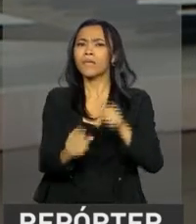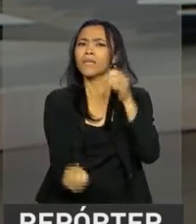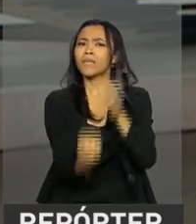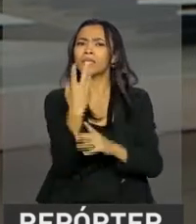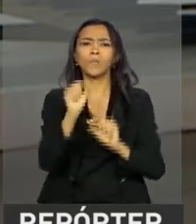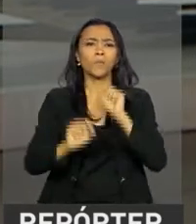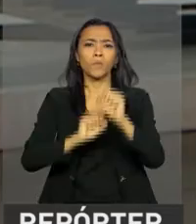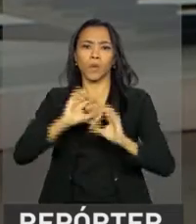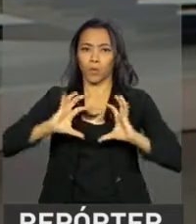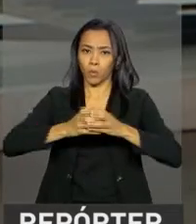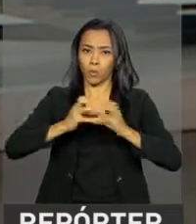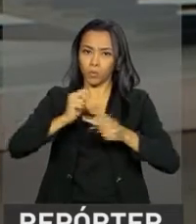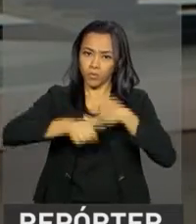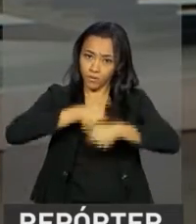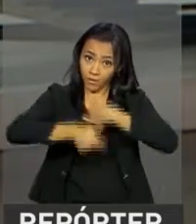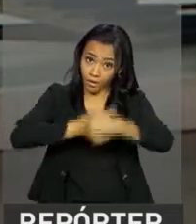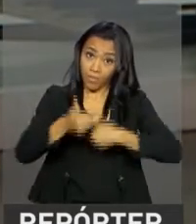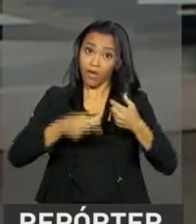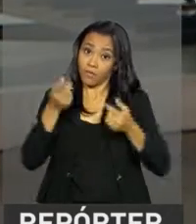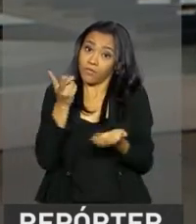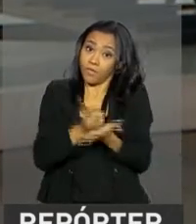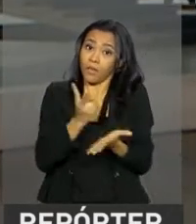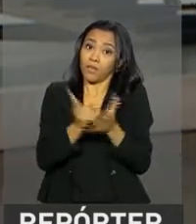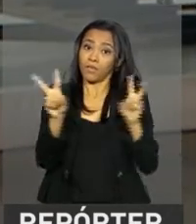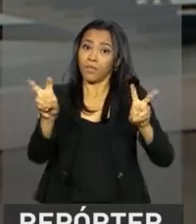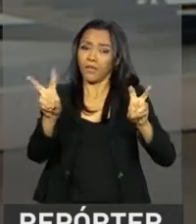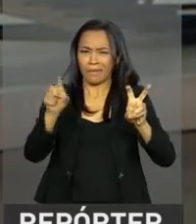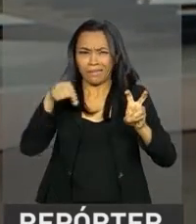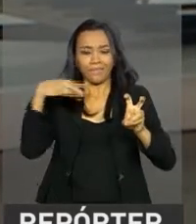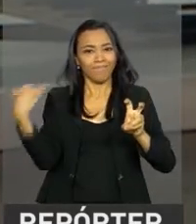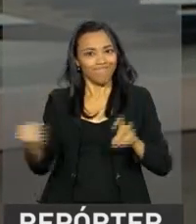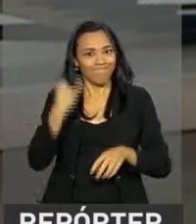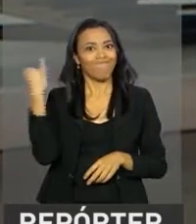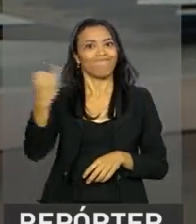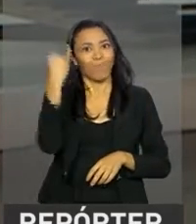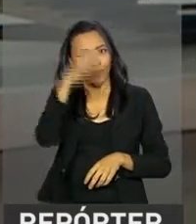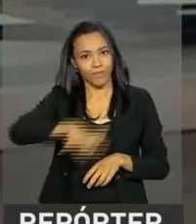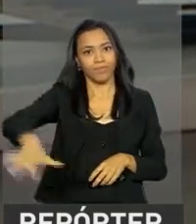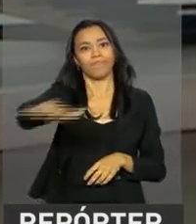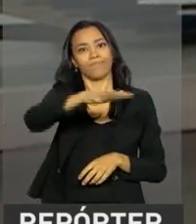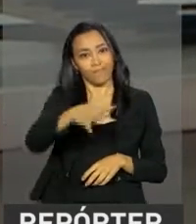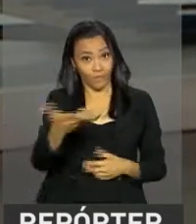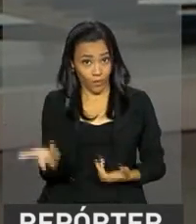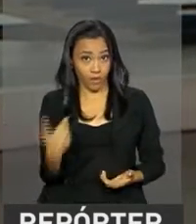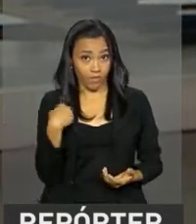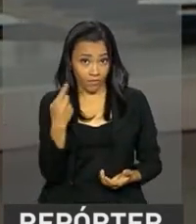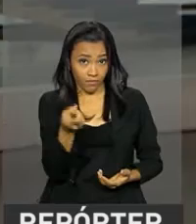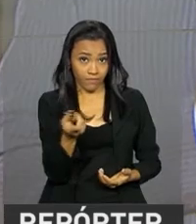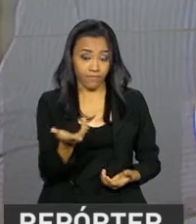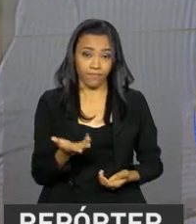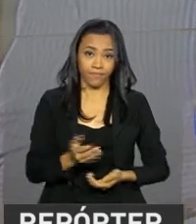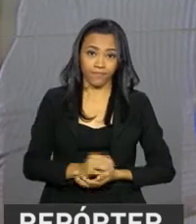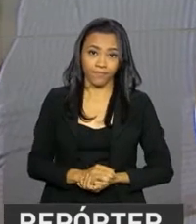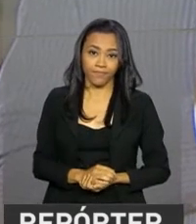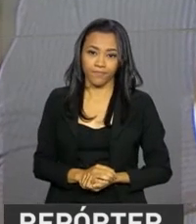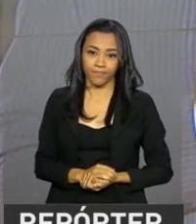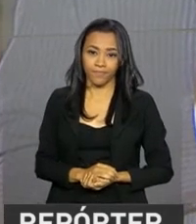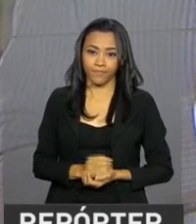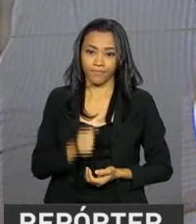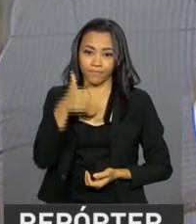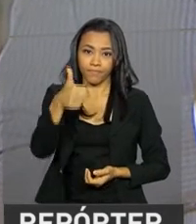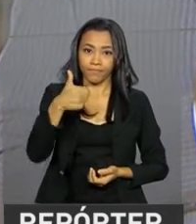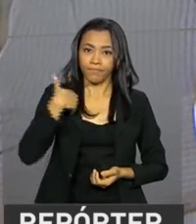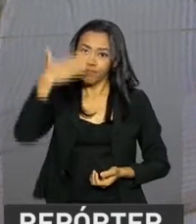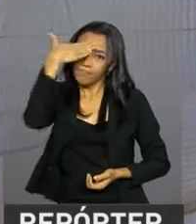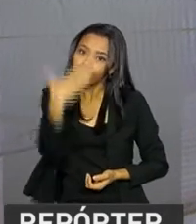um grupo de trabalho sobre esse tema, um tema que é relevante aqui para a região, né, Leandro? Volto com você. Beleza, João Pedro, obrigado